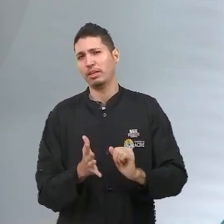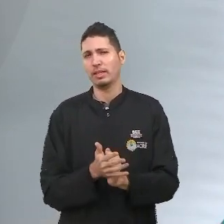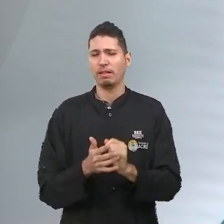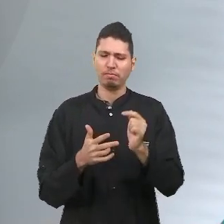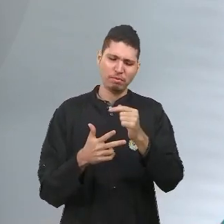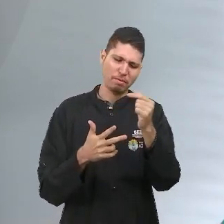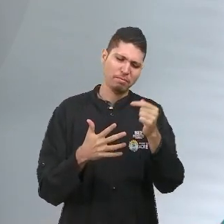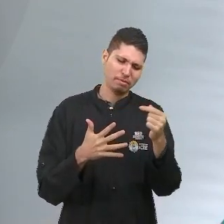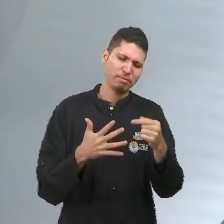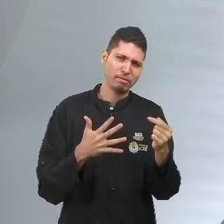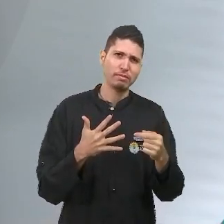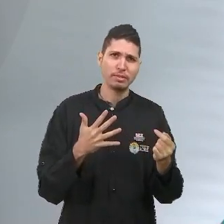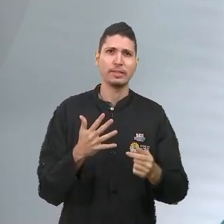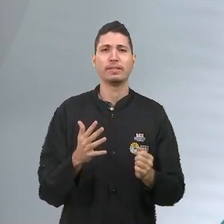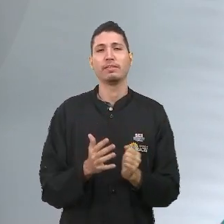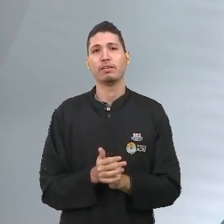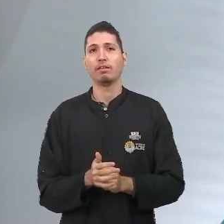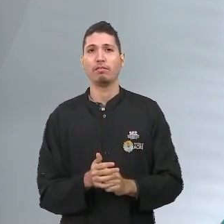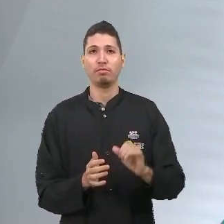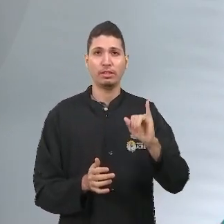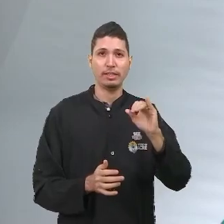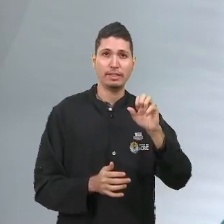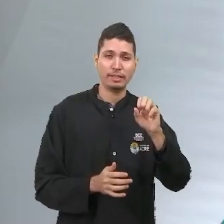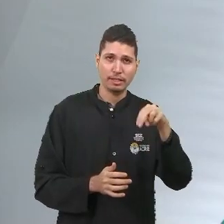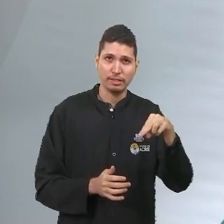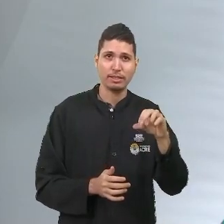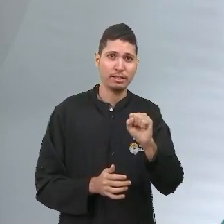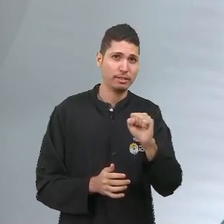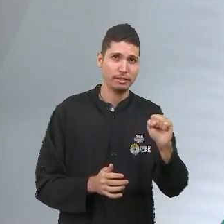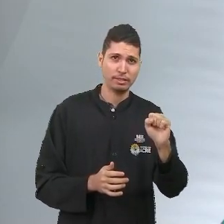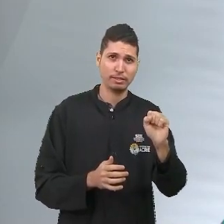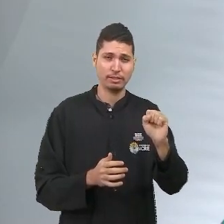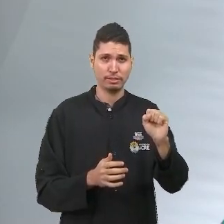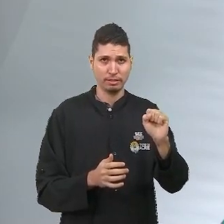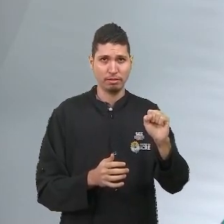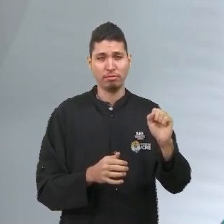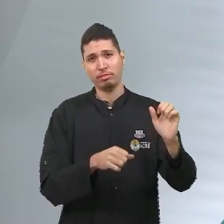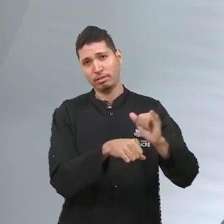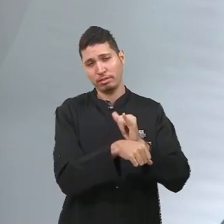sendo aí uma estratégia do INSS de poder para